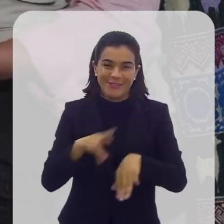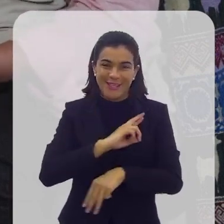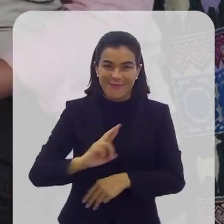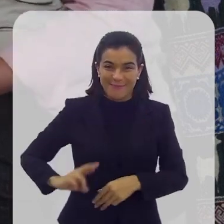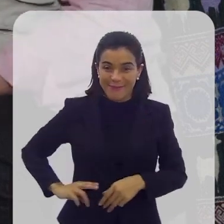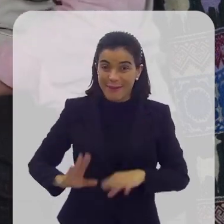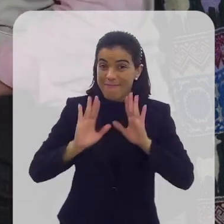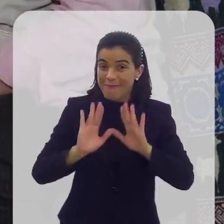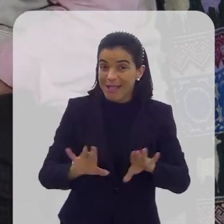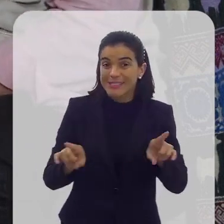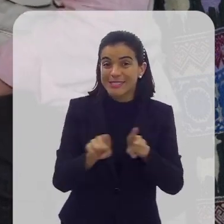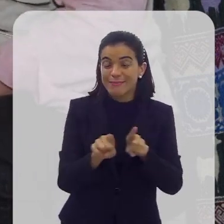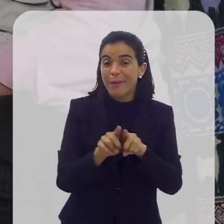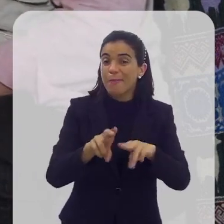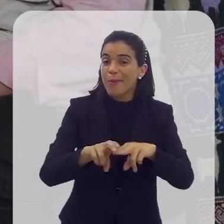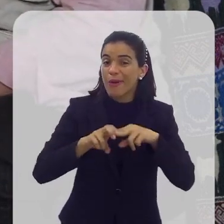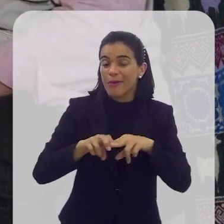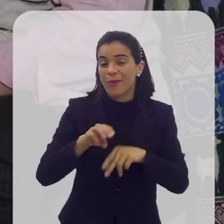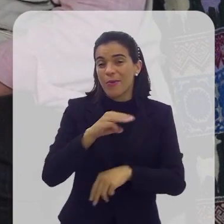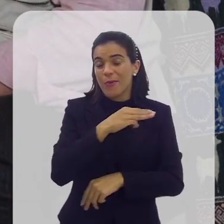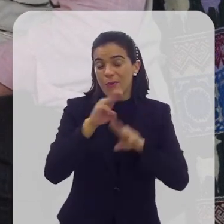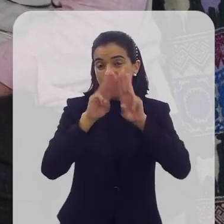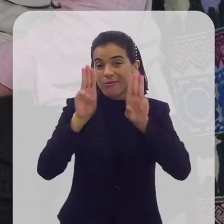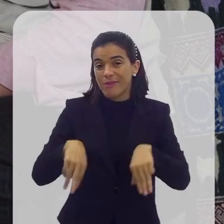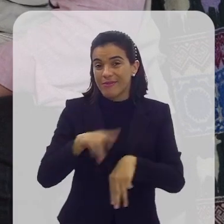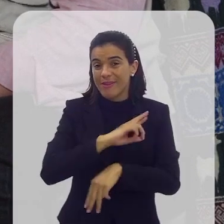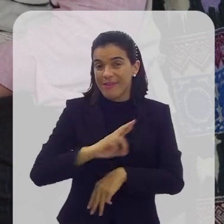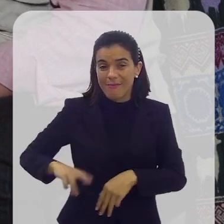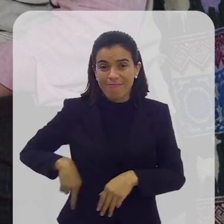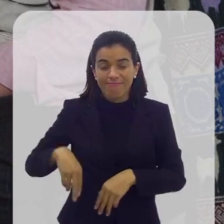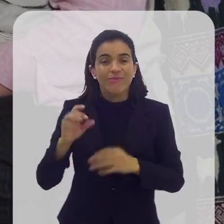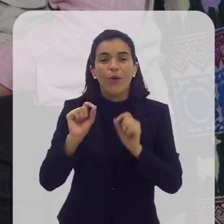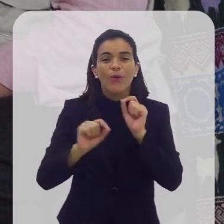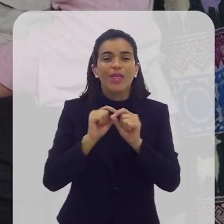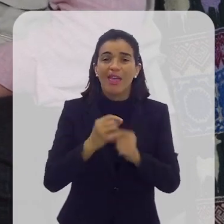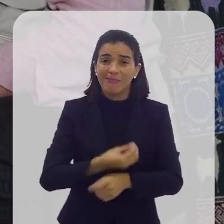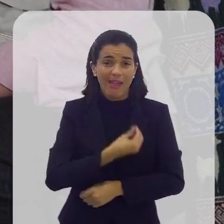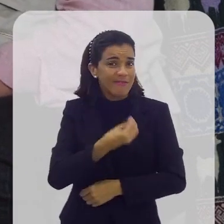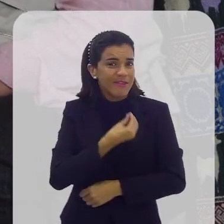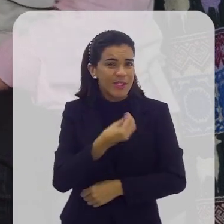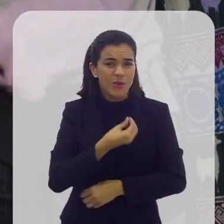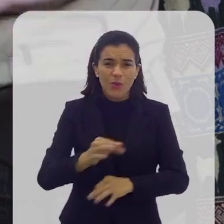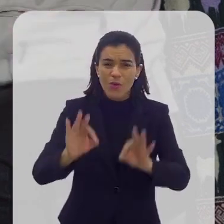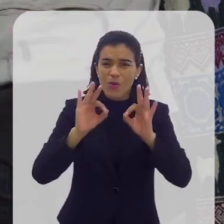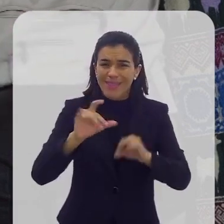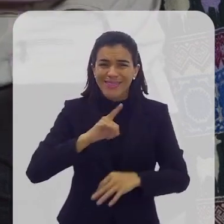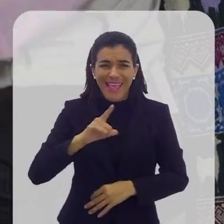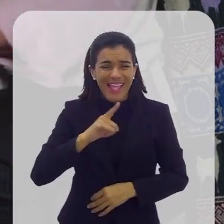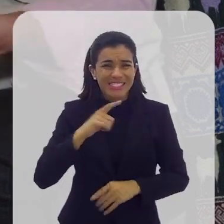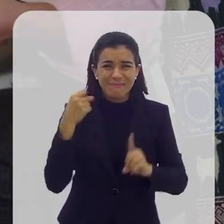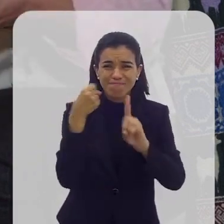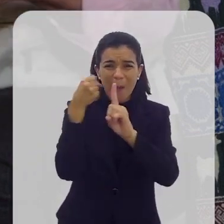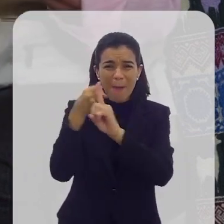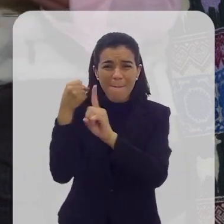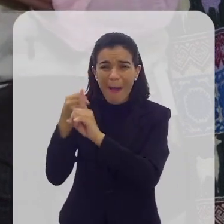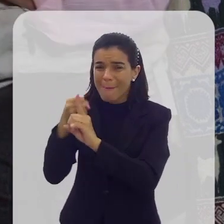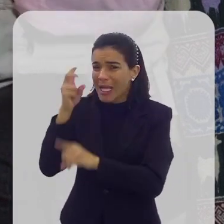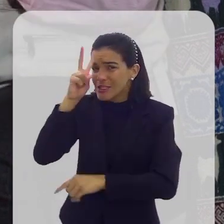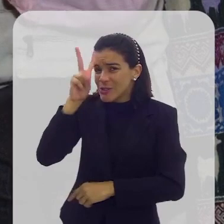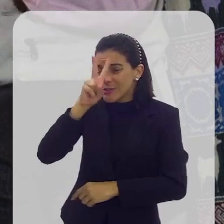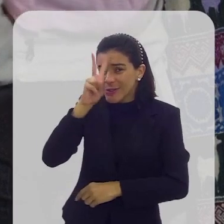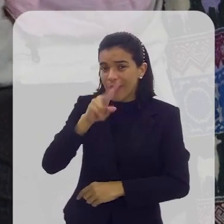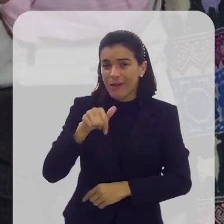né? E eu assumi a direção do museu em 2018, em abril de